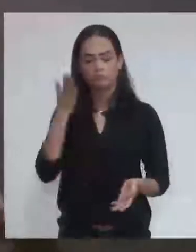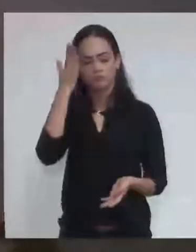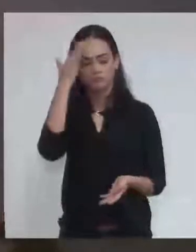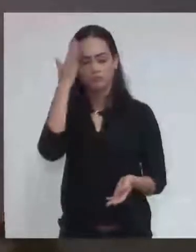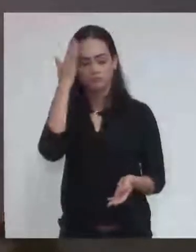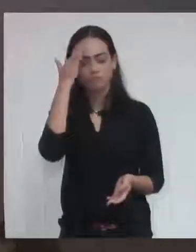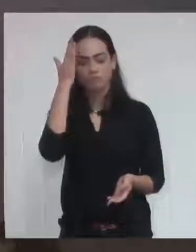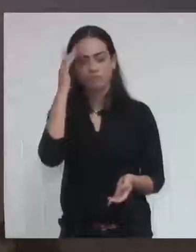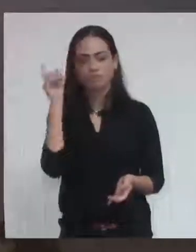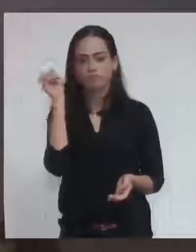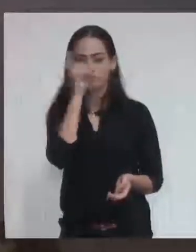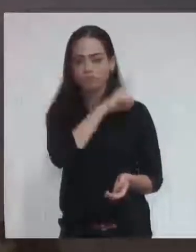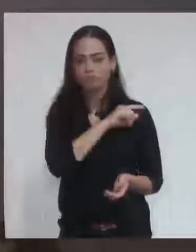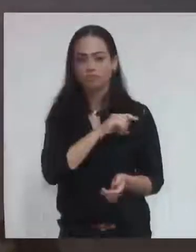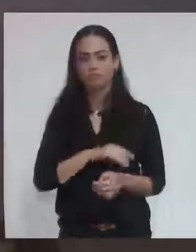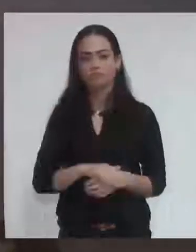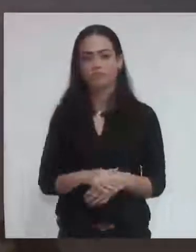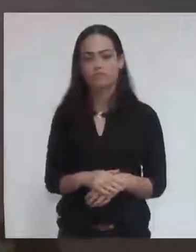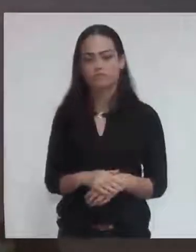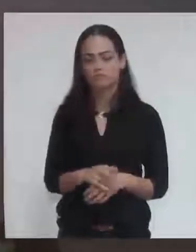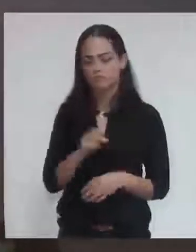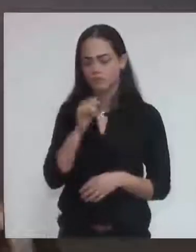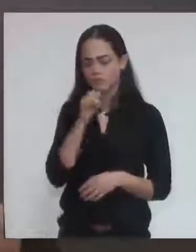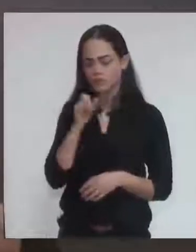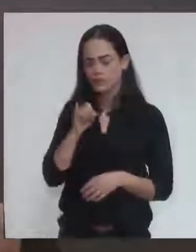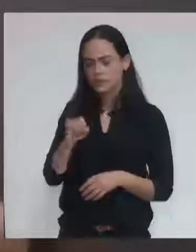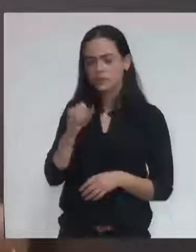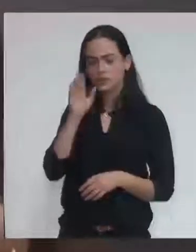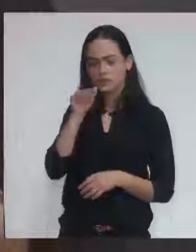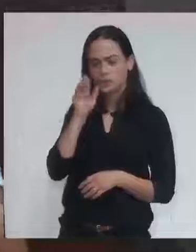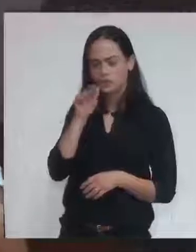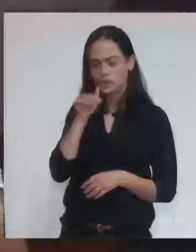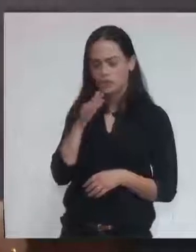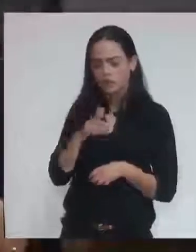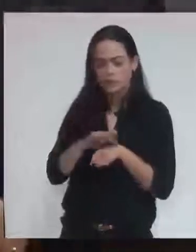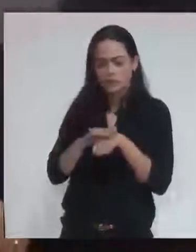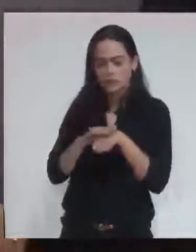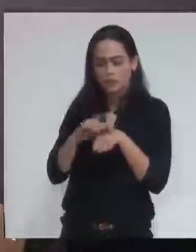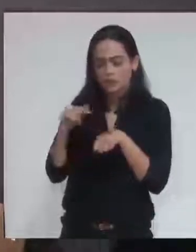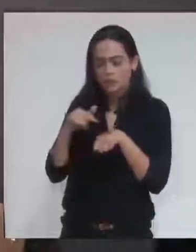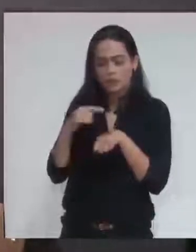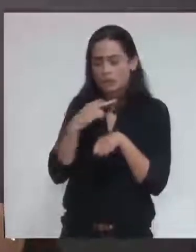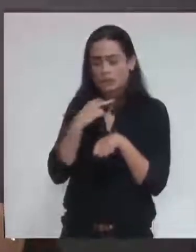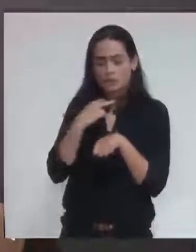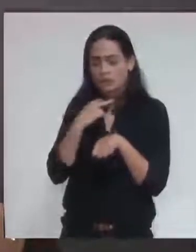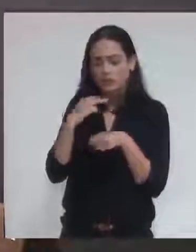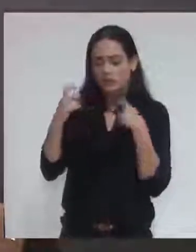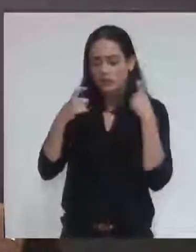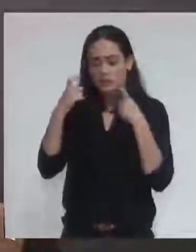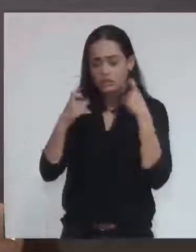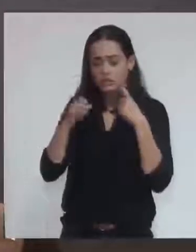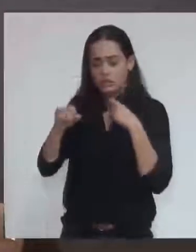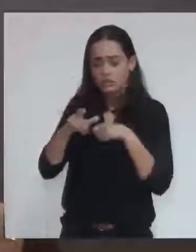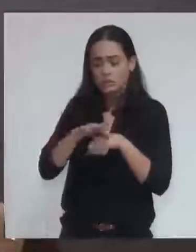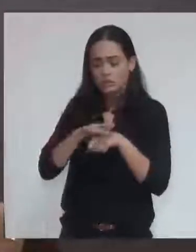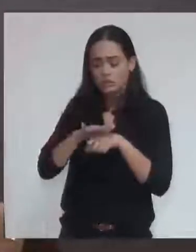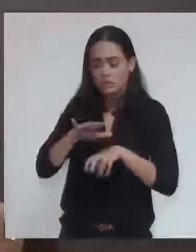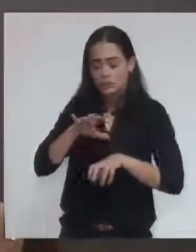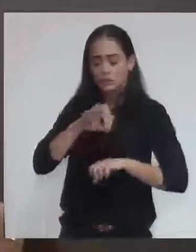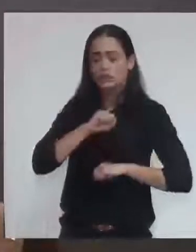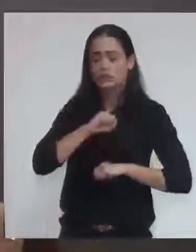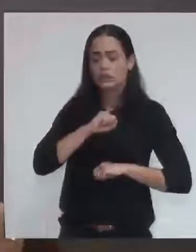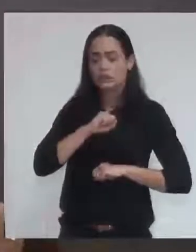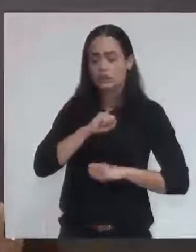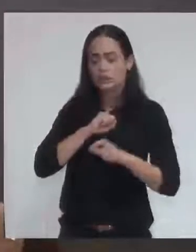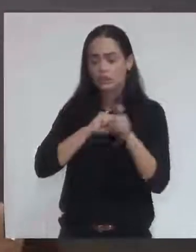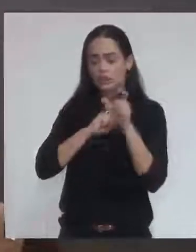passando, então eu não posso ficar doente, porque se eu ficar doente eu vou perder o meu vale alimentação. Humanamente impossível você